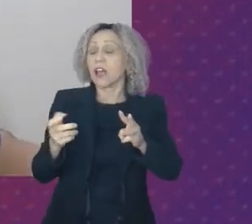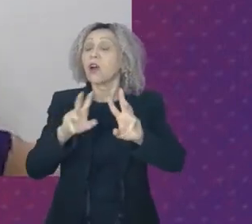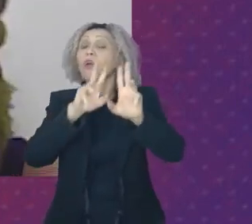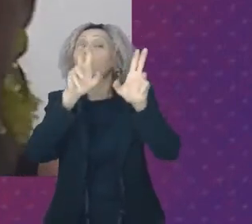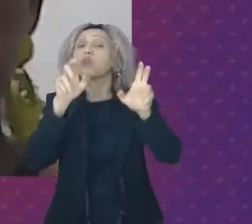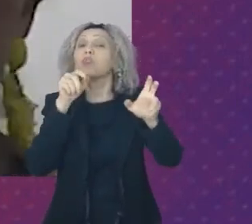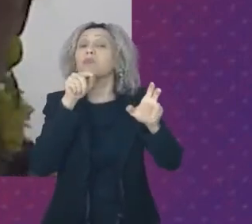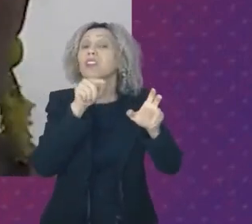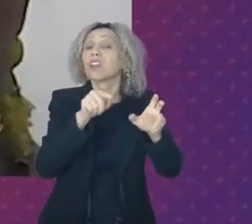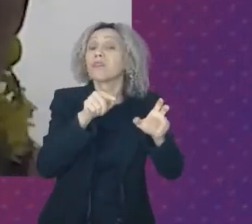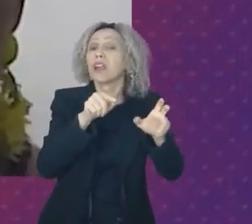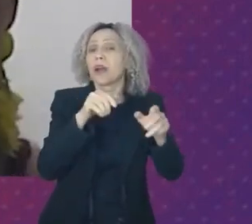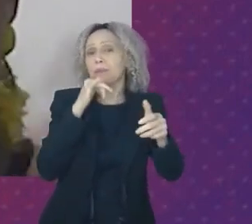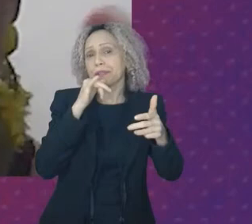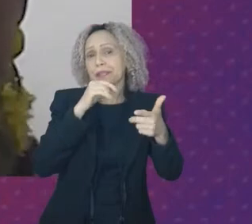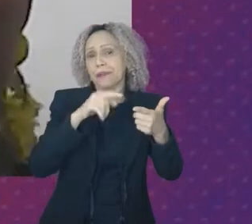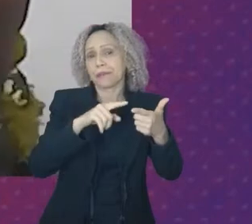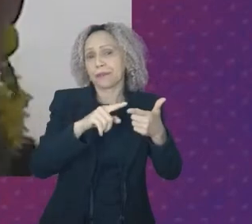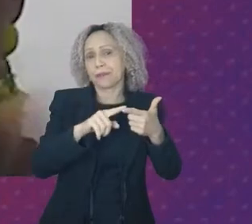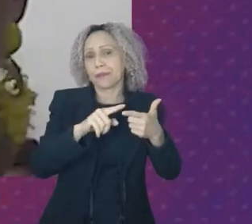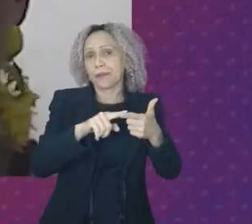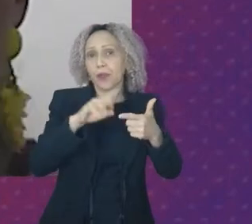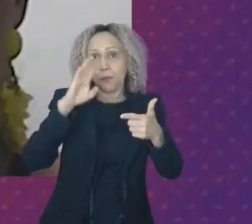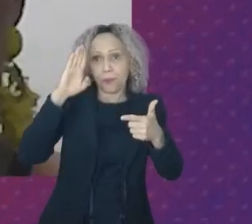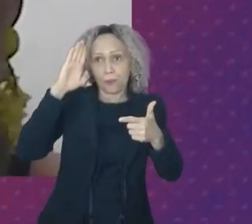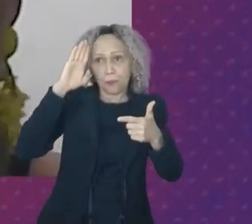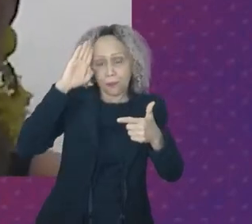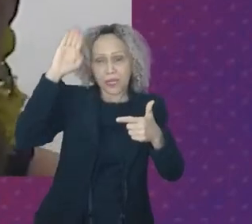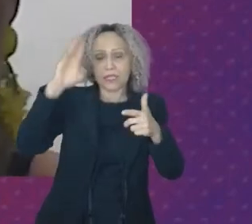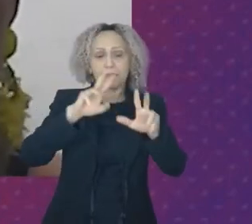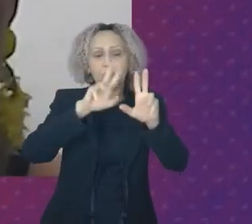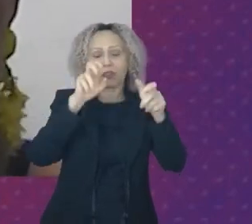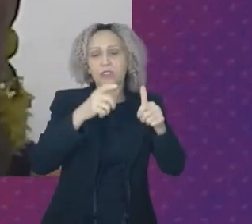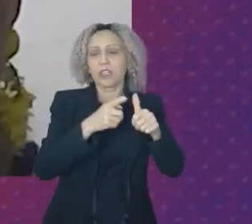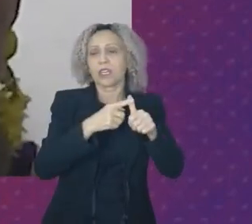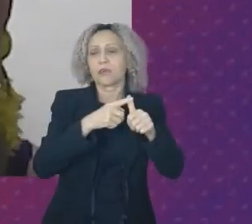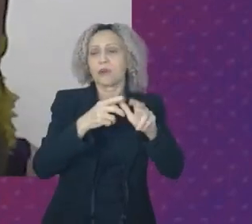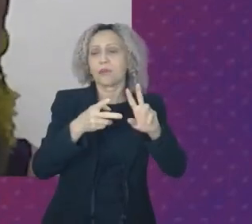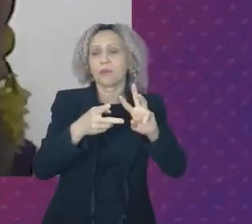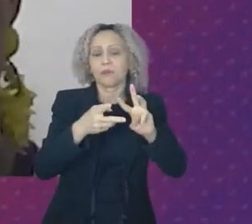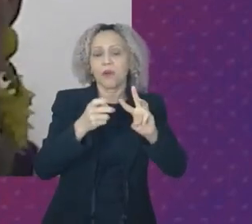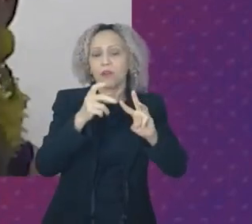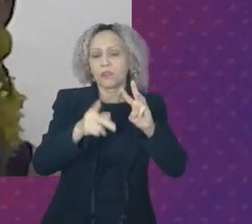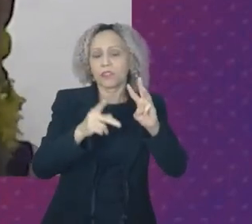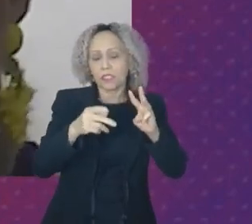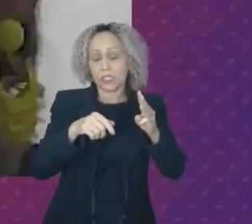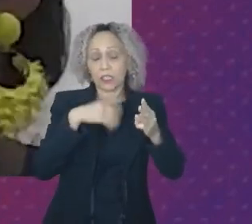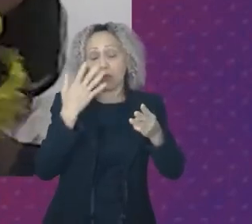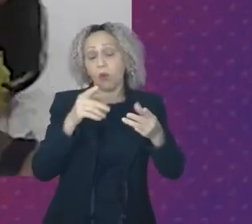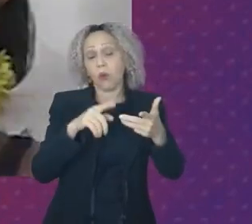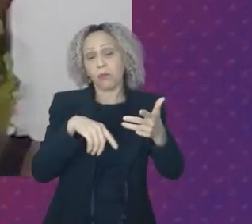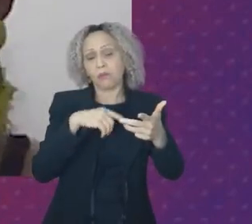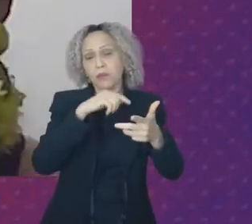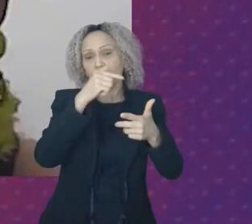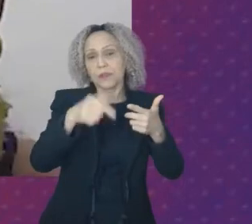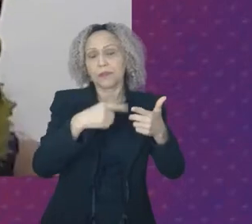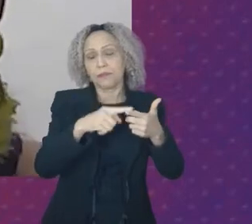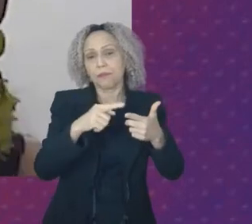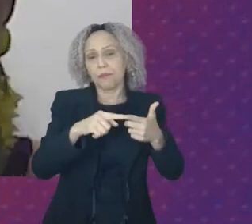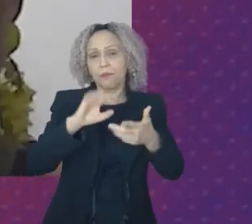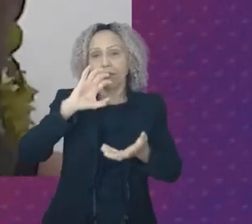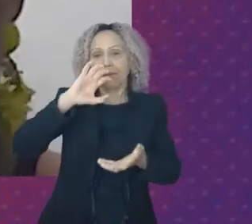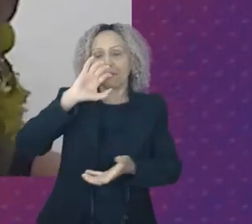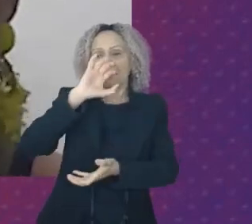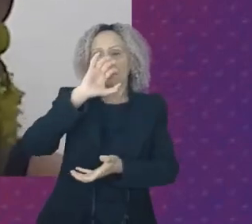meio ambiente, a gente vai falar sobre a preservação dos povos indígenas, sobre a forma como mudou